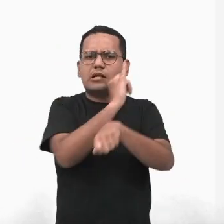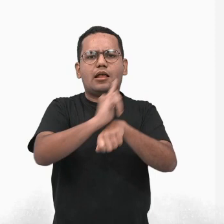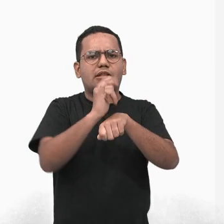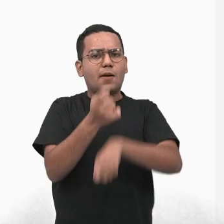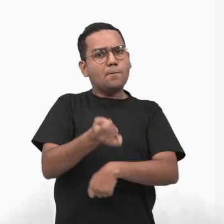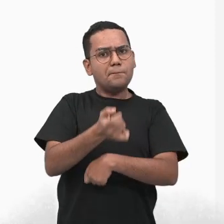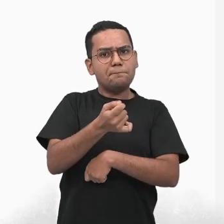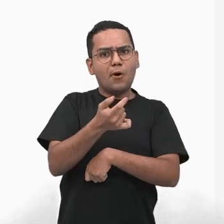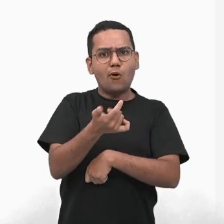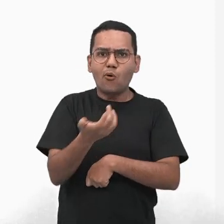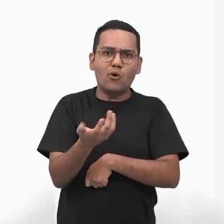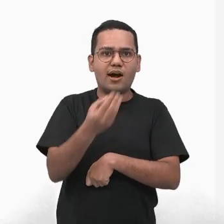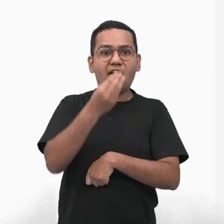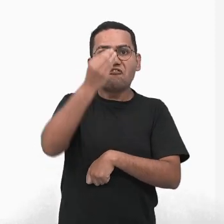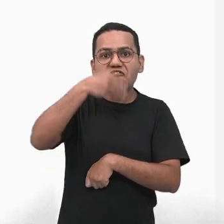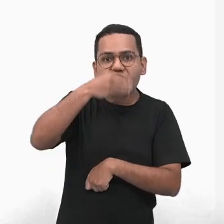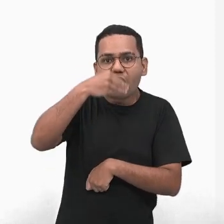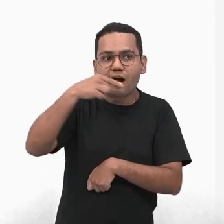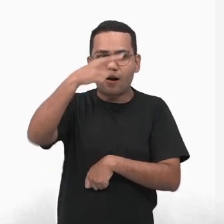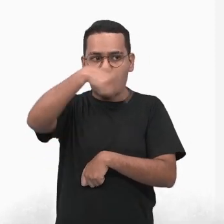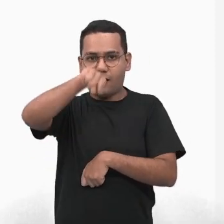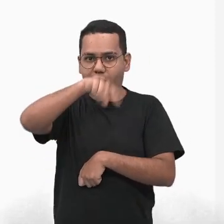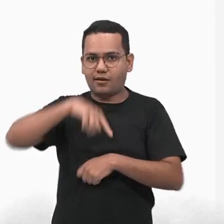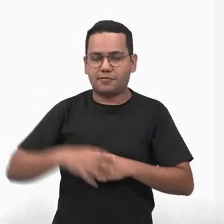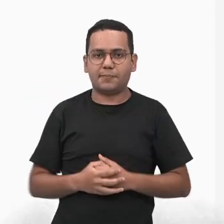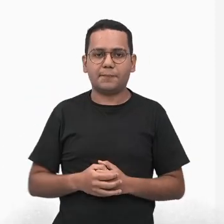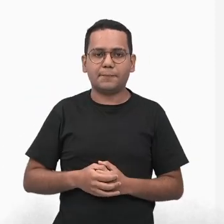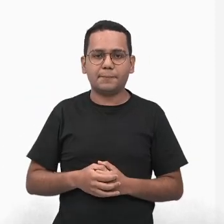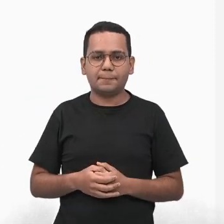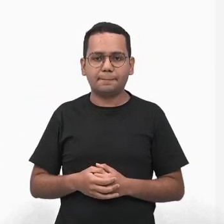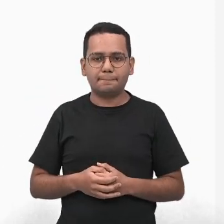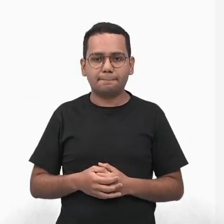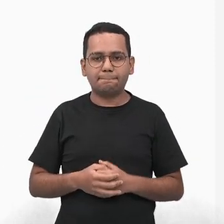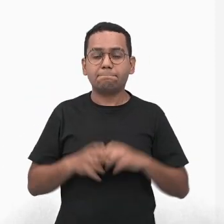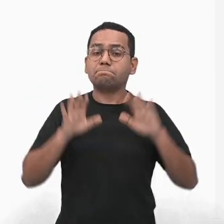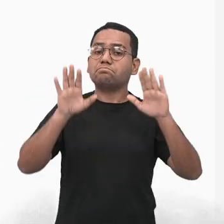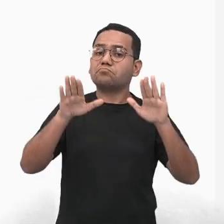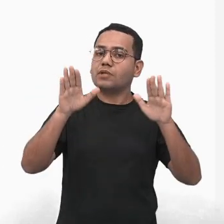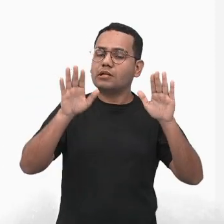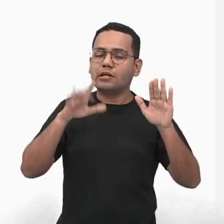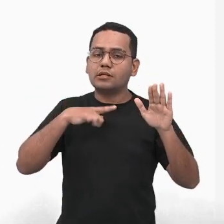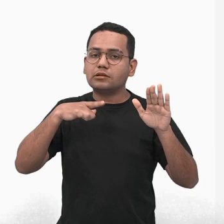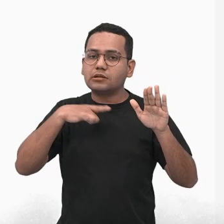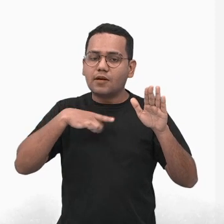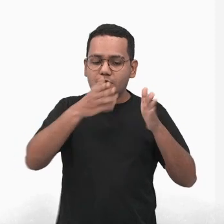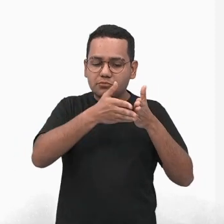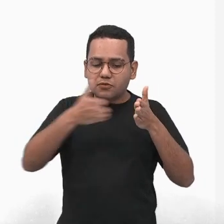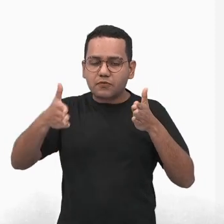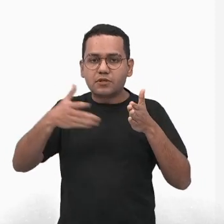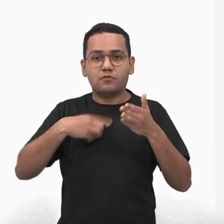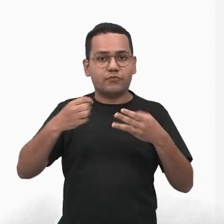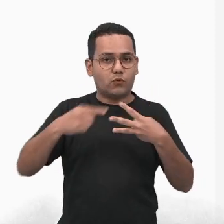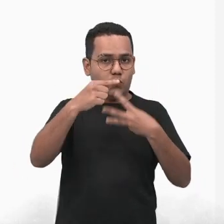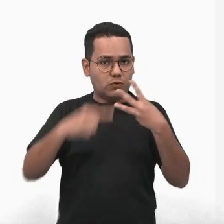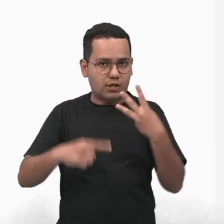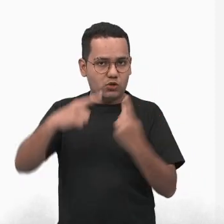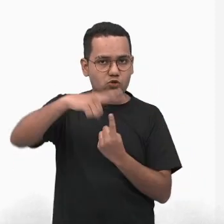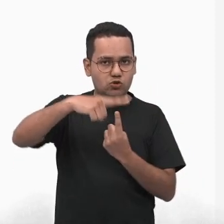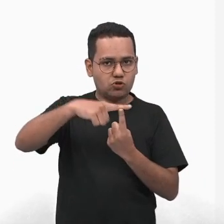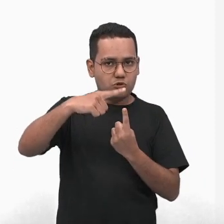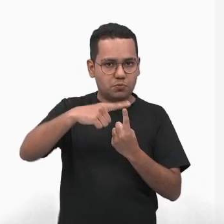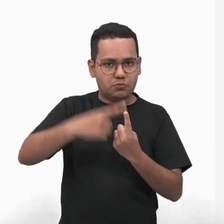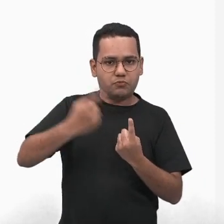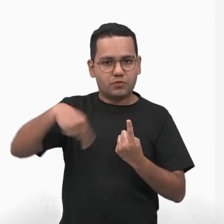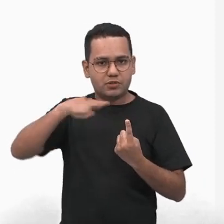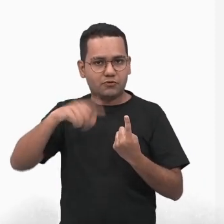gente, galera, de forma didática, costuma dividir a Primeira Guerra Mundial em 3 momentos distintos. Vamos então